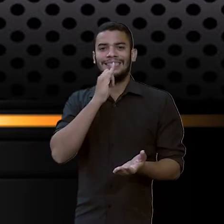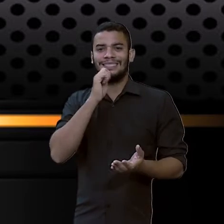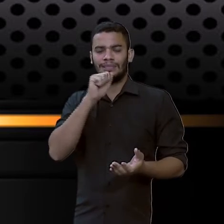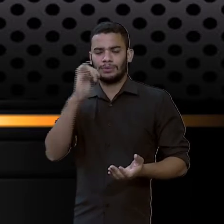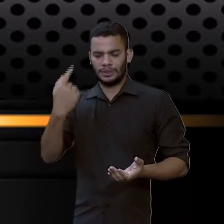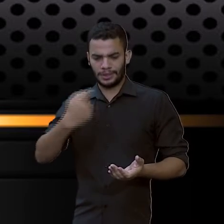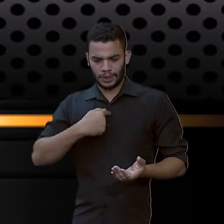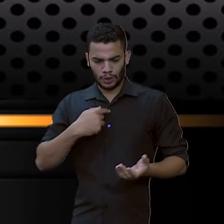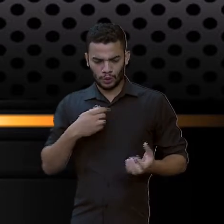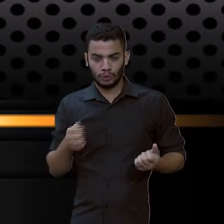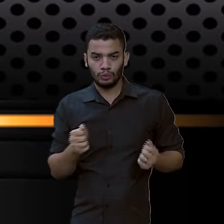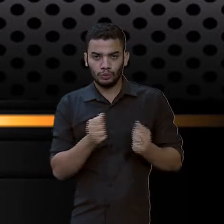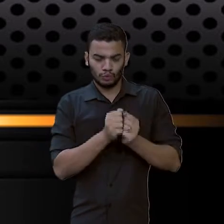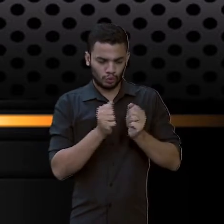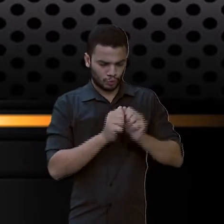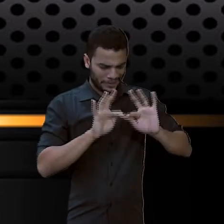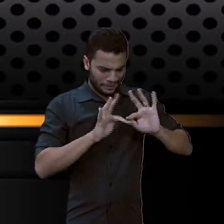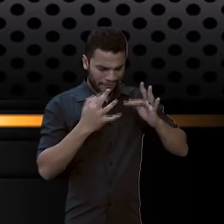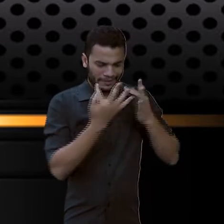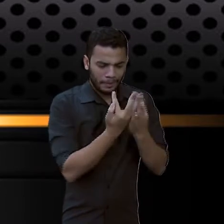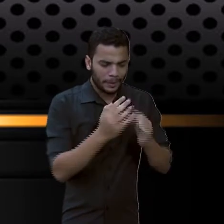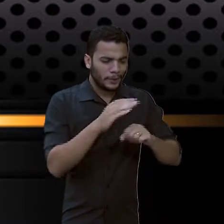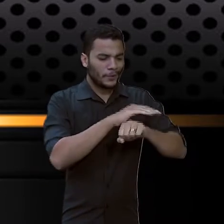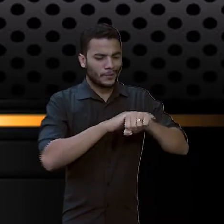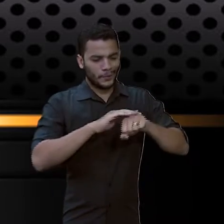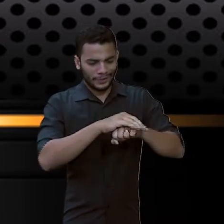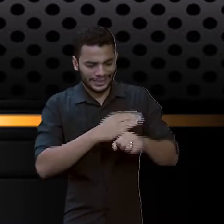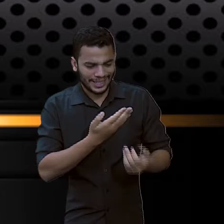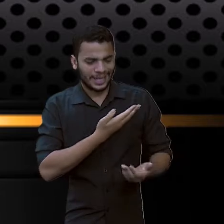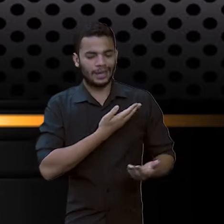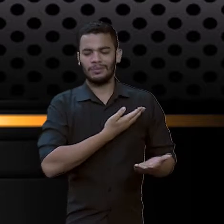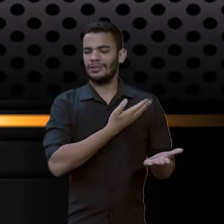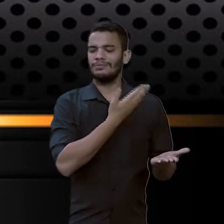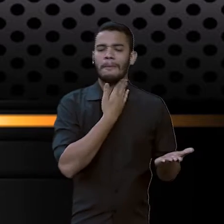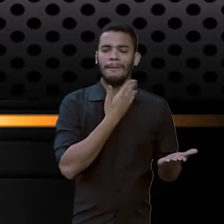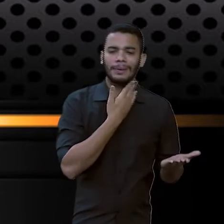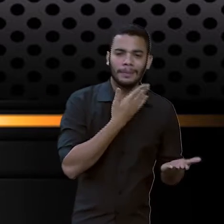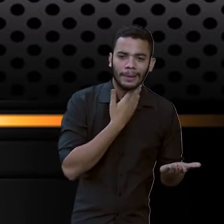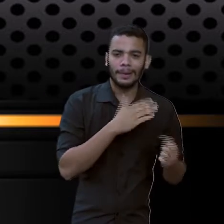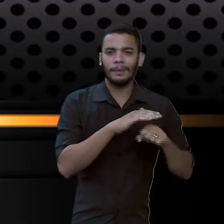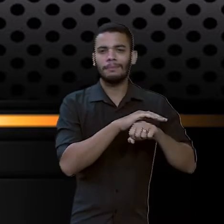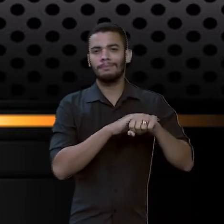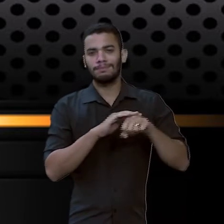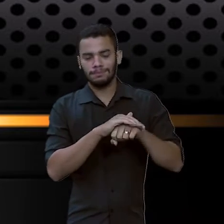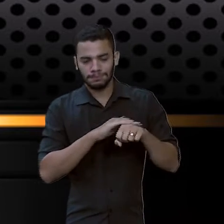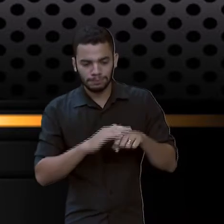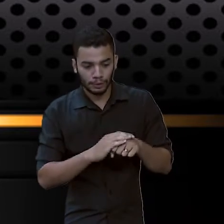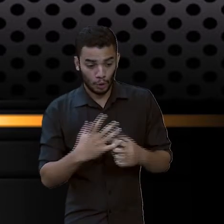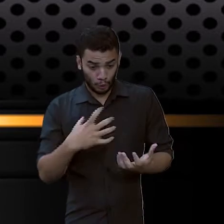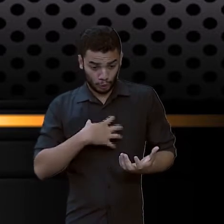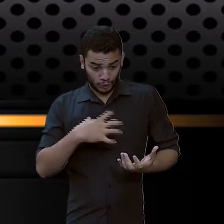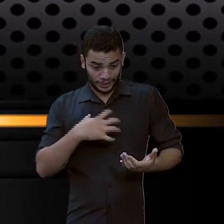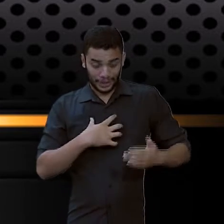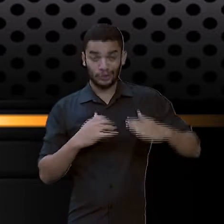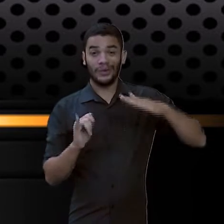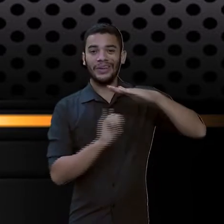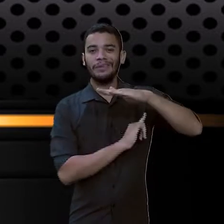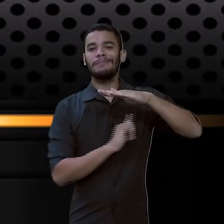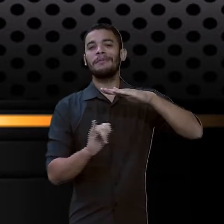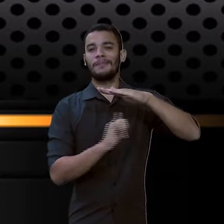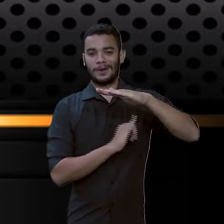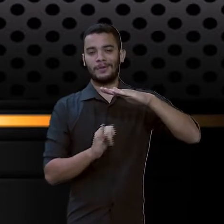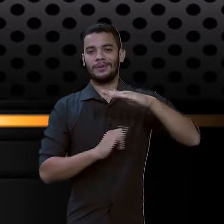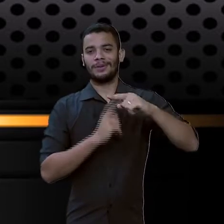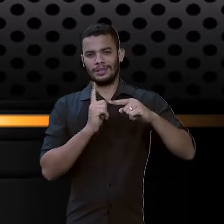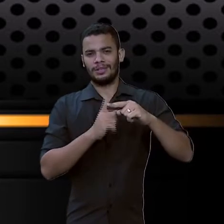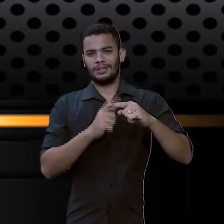linguagem informal, que também é chamada de linguagem coloquial. Assim, ao fazer uso da